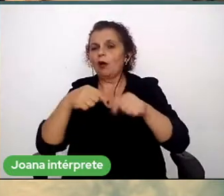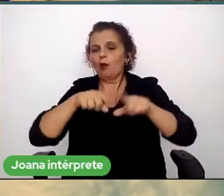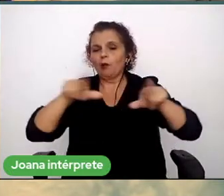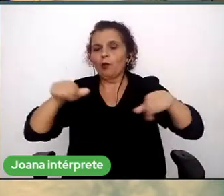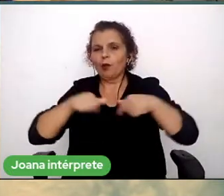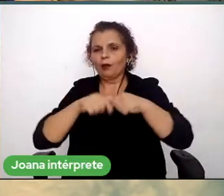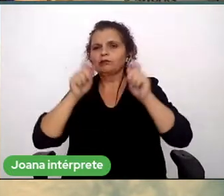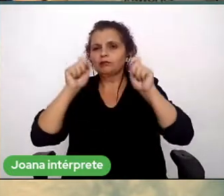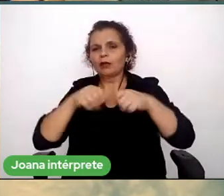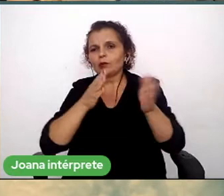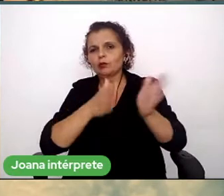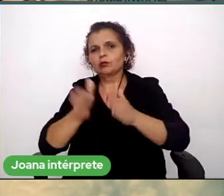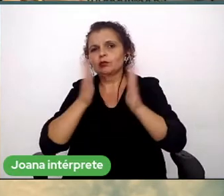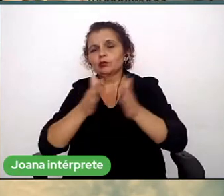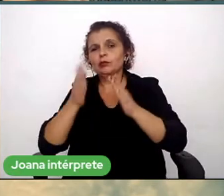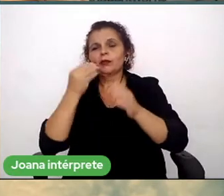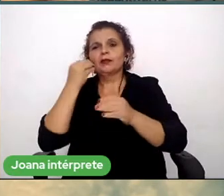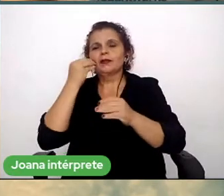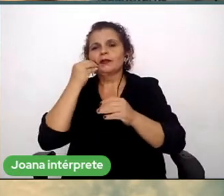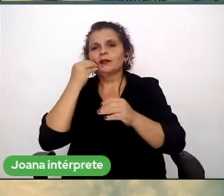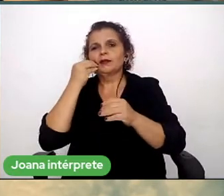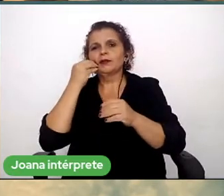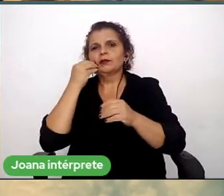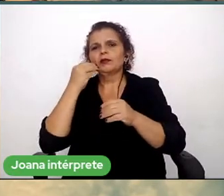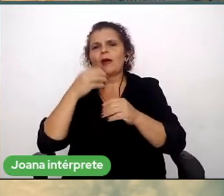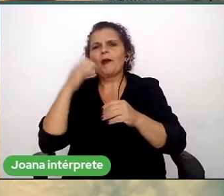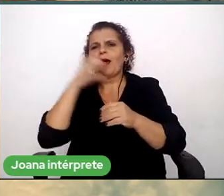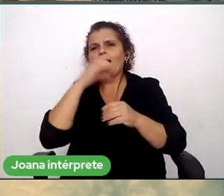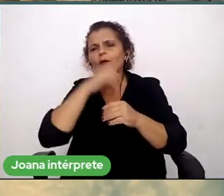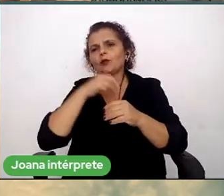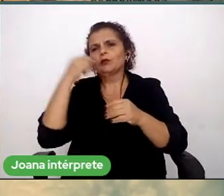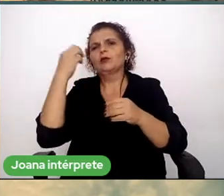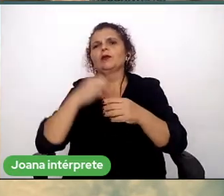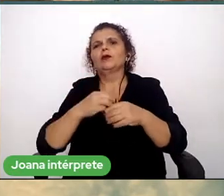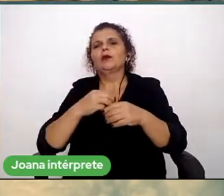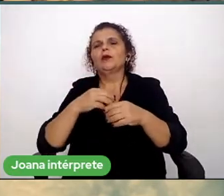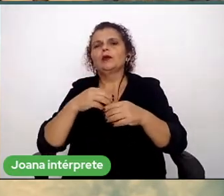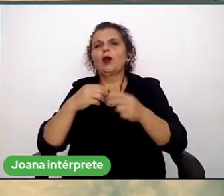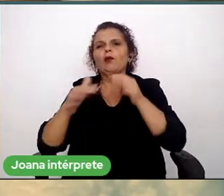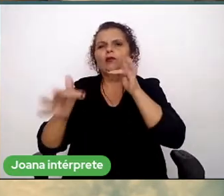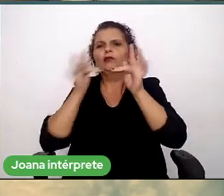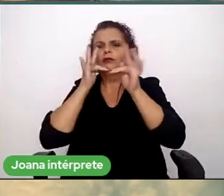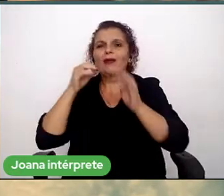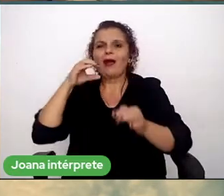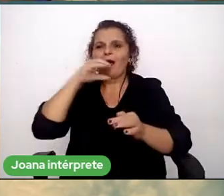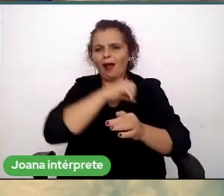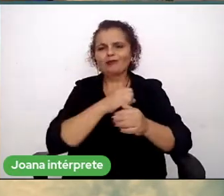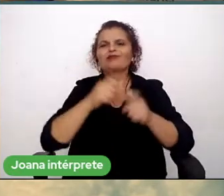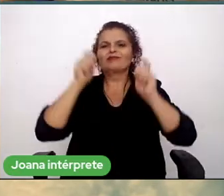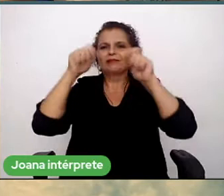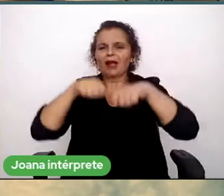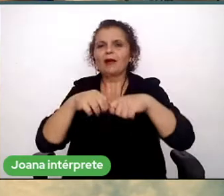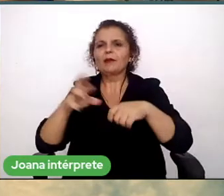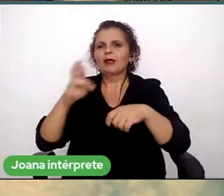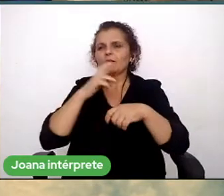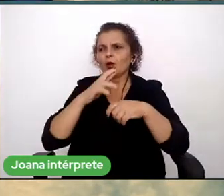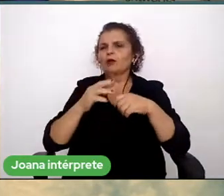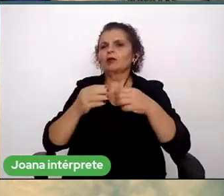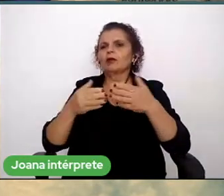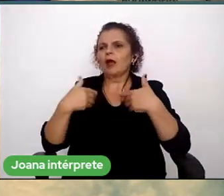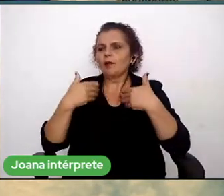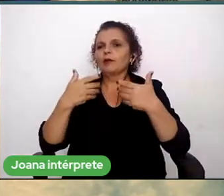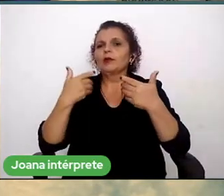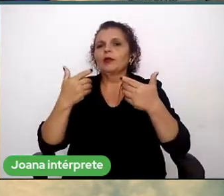local e contar esse teste em questão de alguns minutos então conseguiu feedback muito rápido tipo eu tô fazendo tem um potencial por